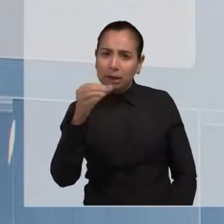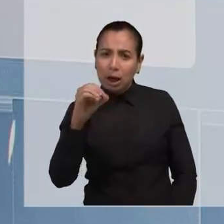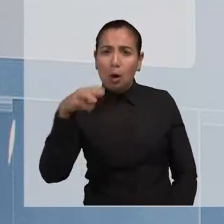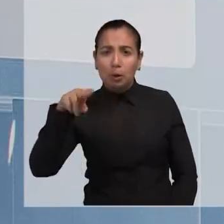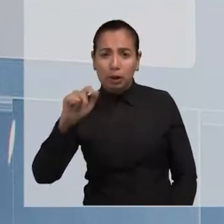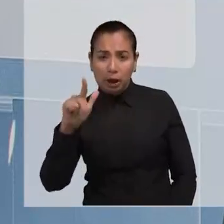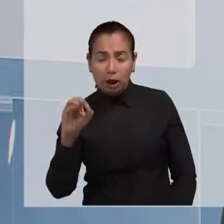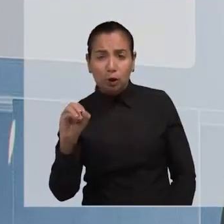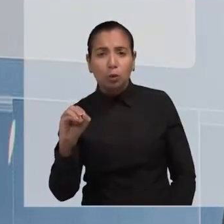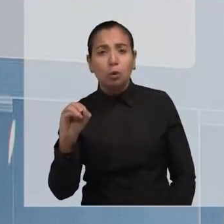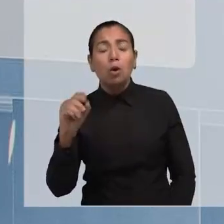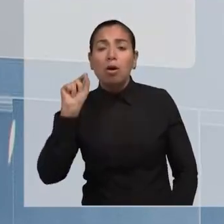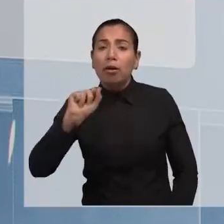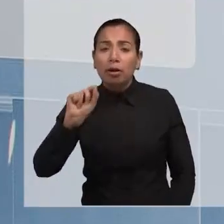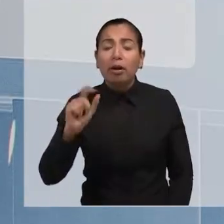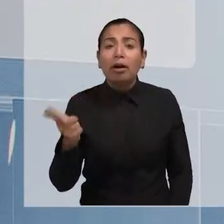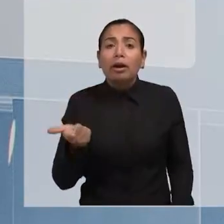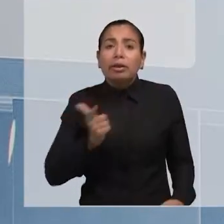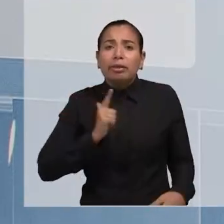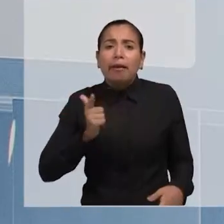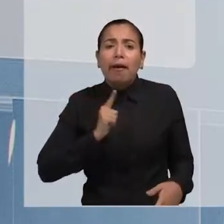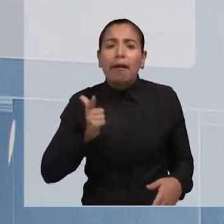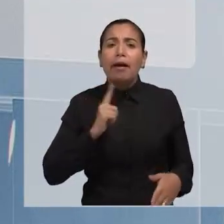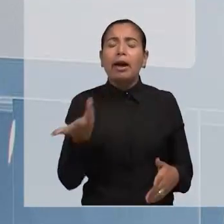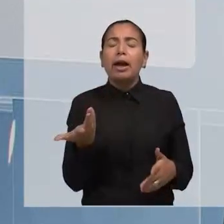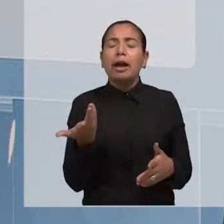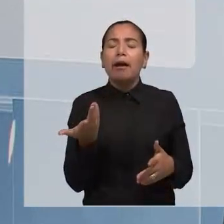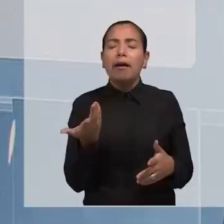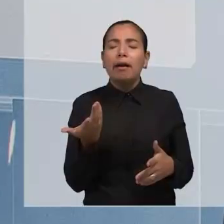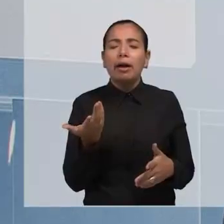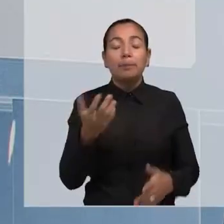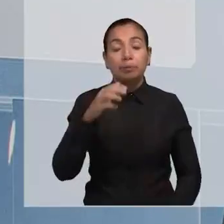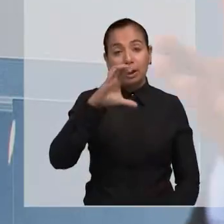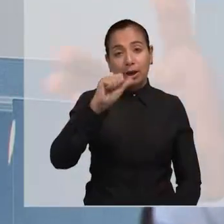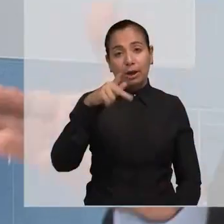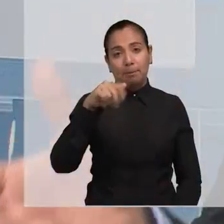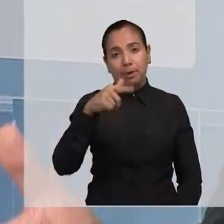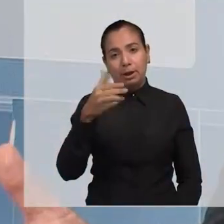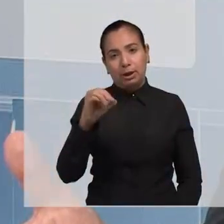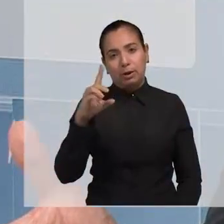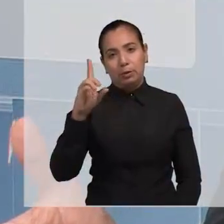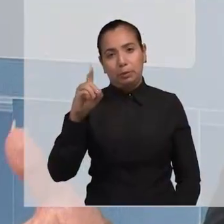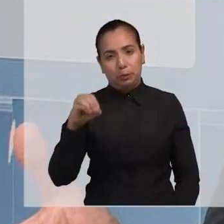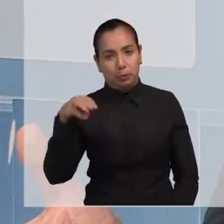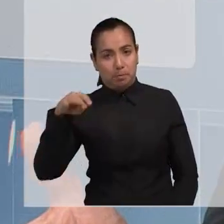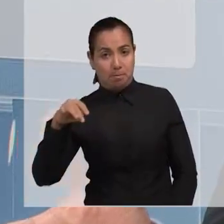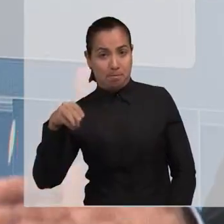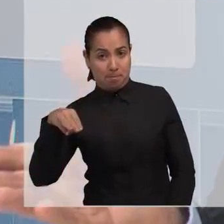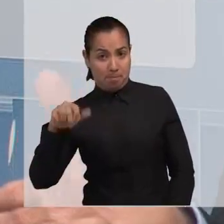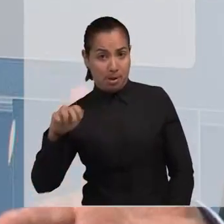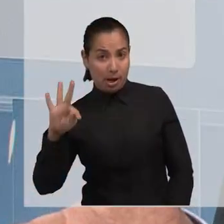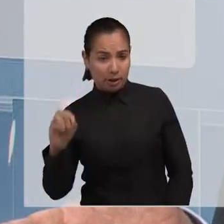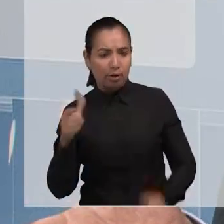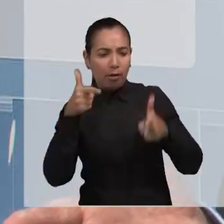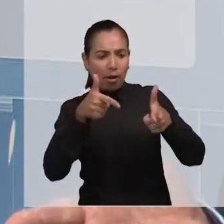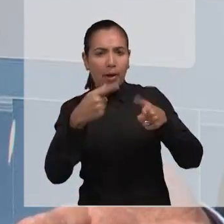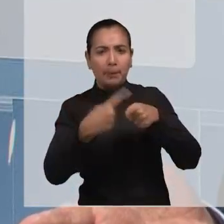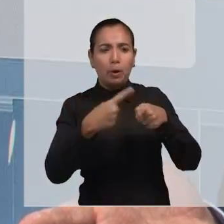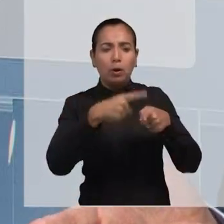era pago pelos brancos para caçar os escravos e trazê-los a ferro para o tronco e ali